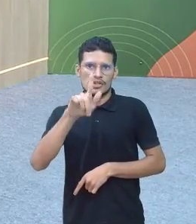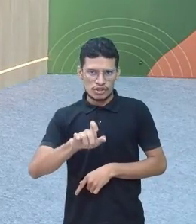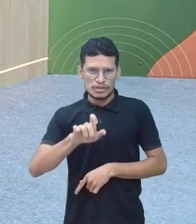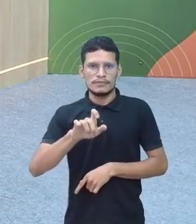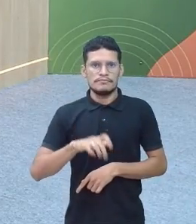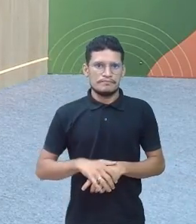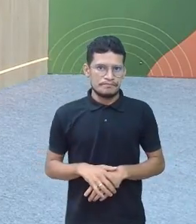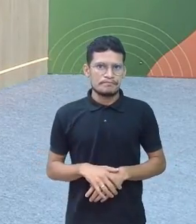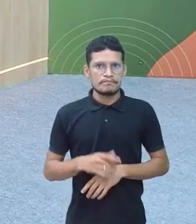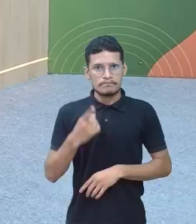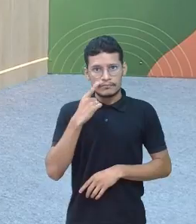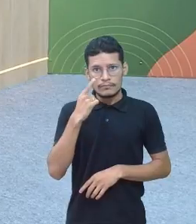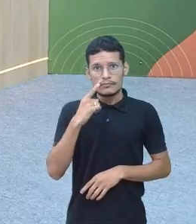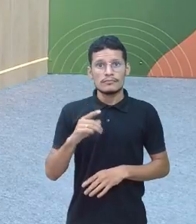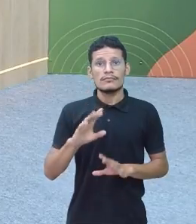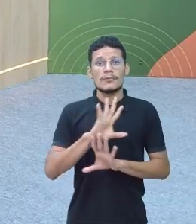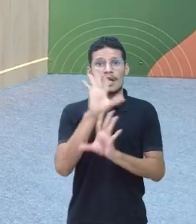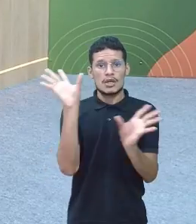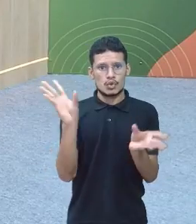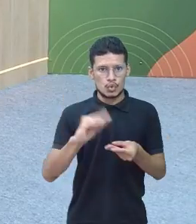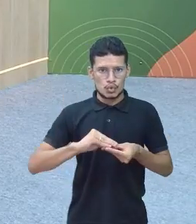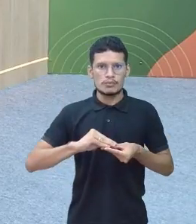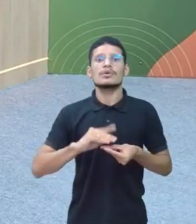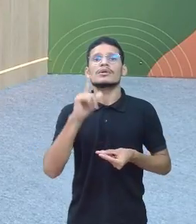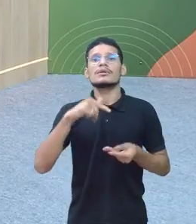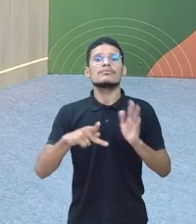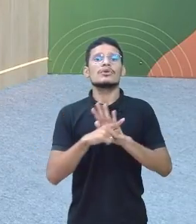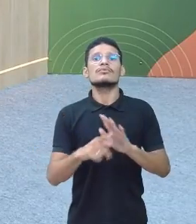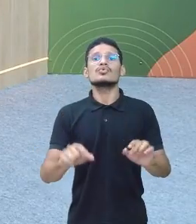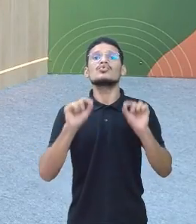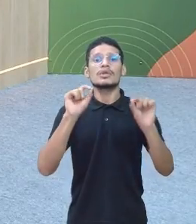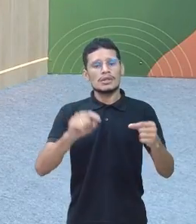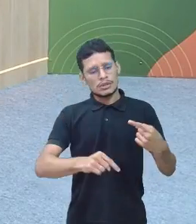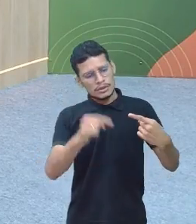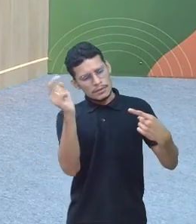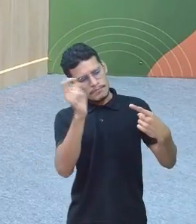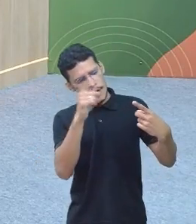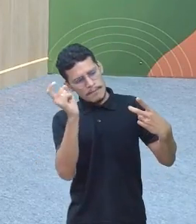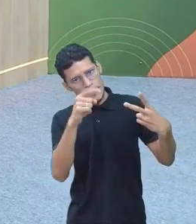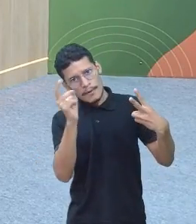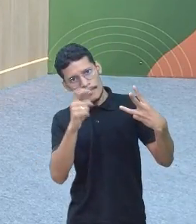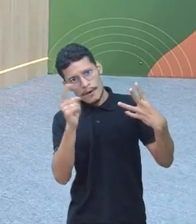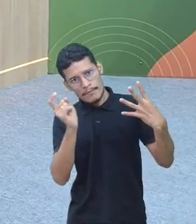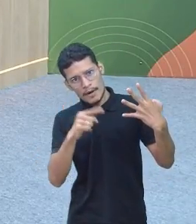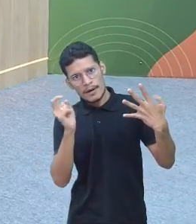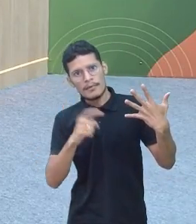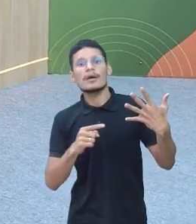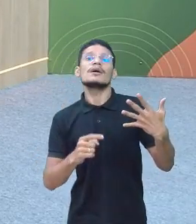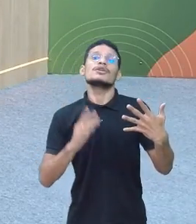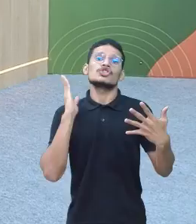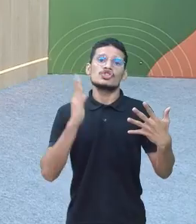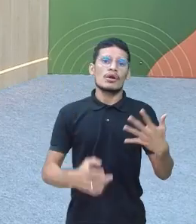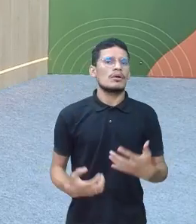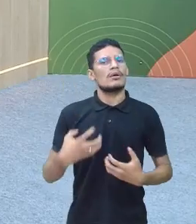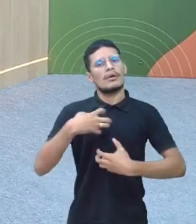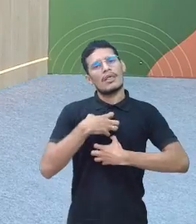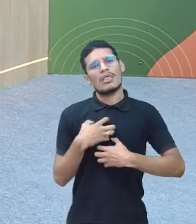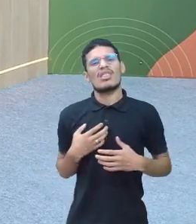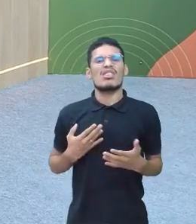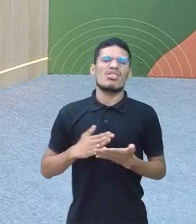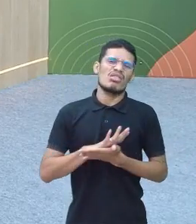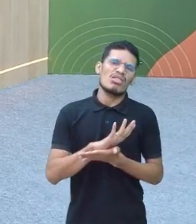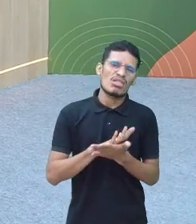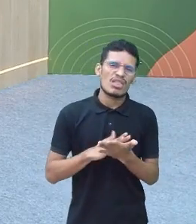Continuando, então, para resumir, o que eu queria falar é que esses pontos, que para a gente parece desconfortável, que para a gente pode